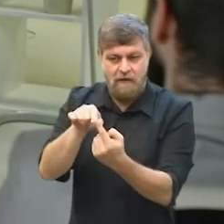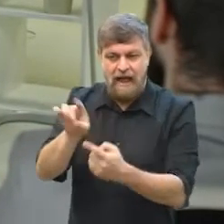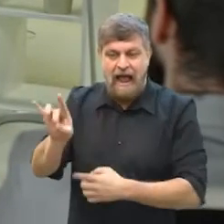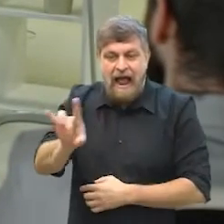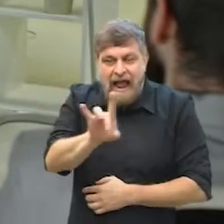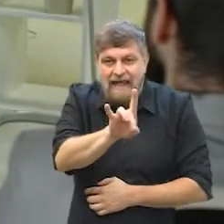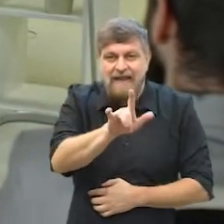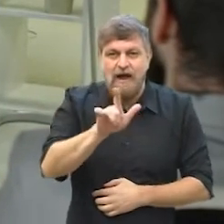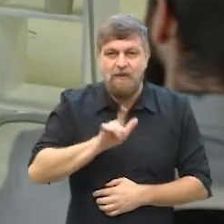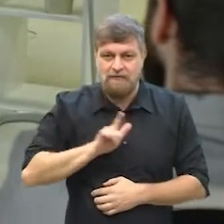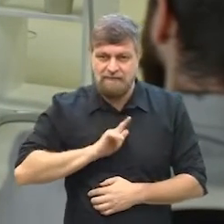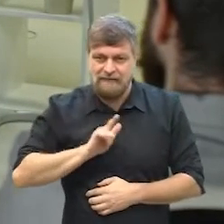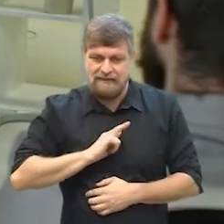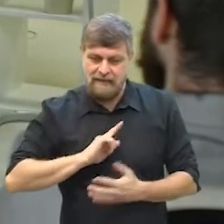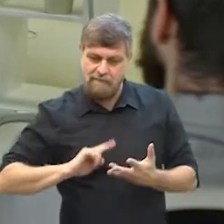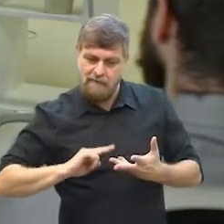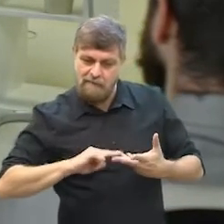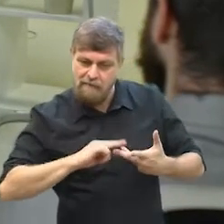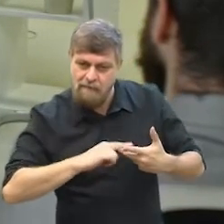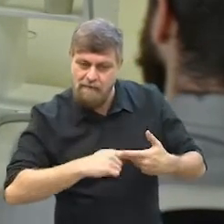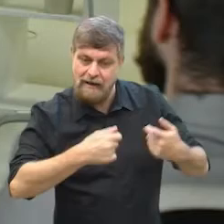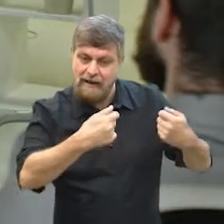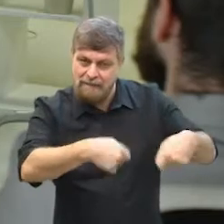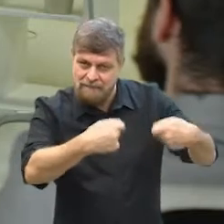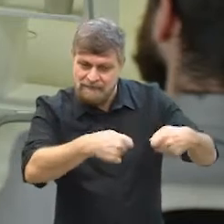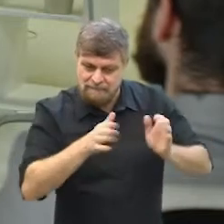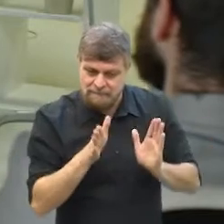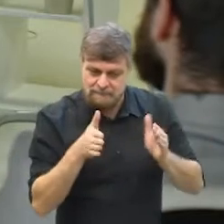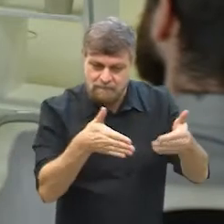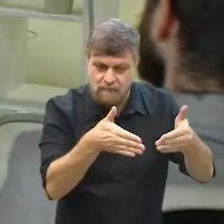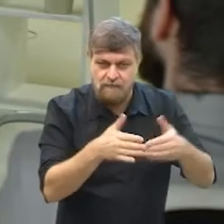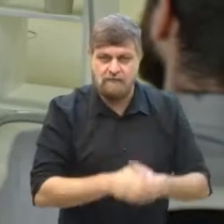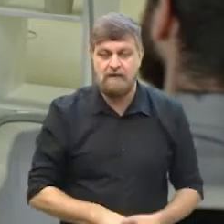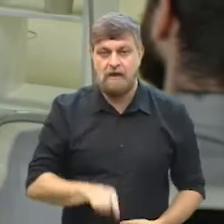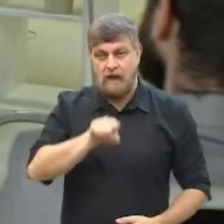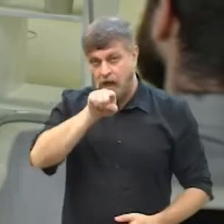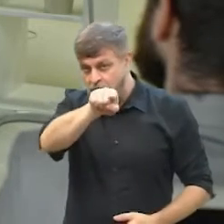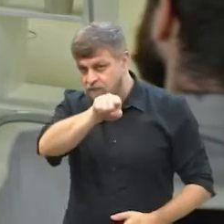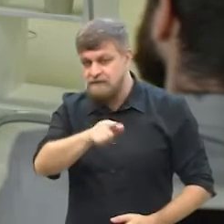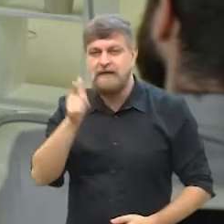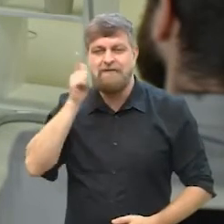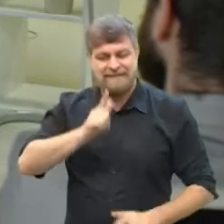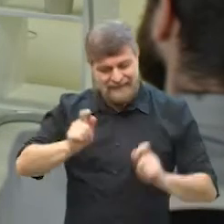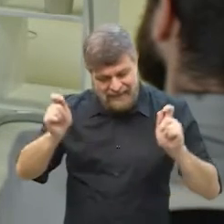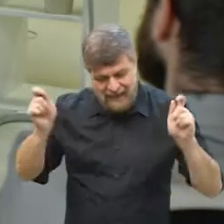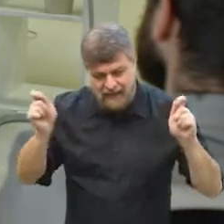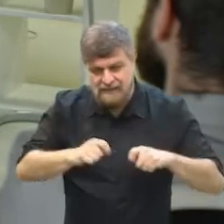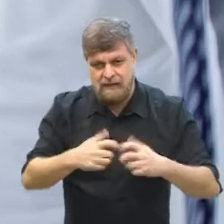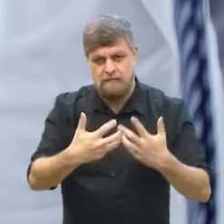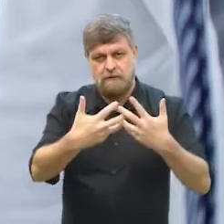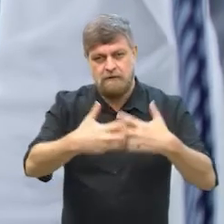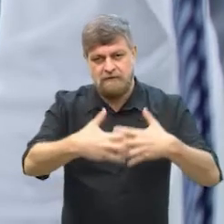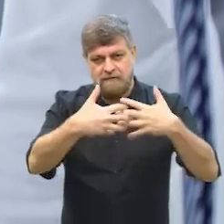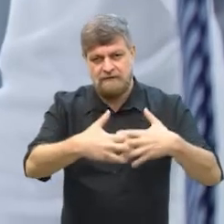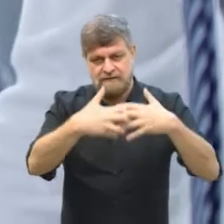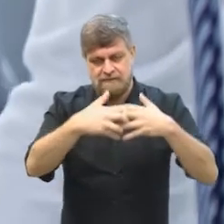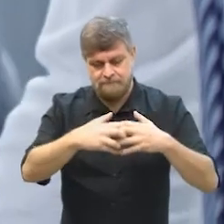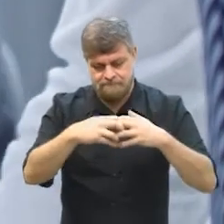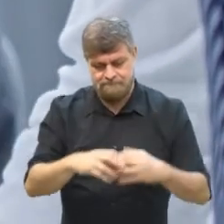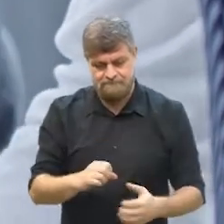necessidades específicas, e a partir deles, aí é que você consegue realizar e dar